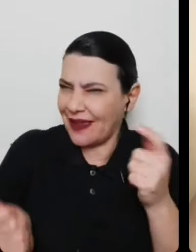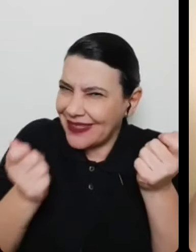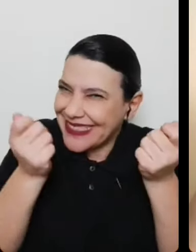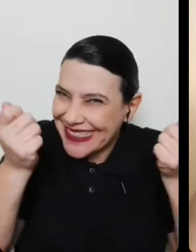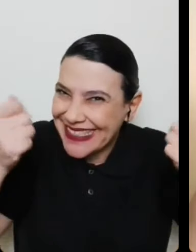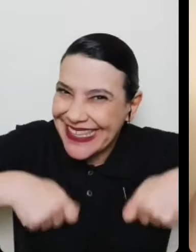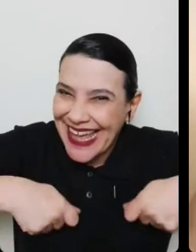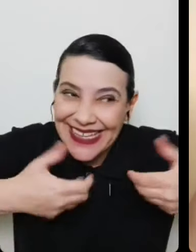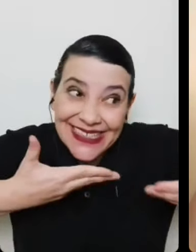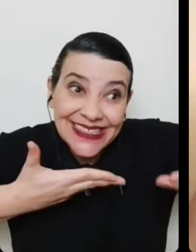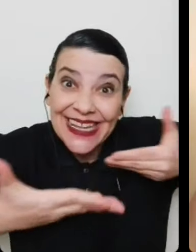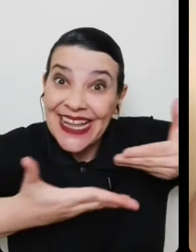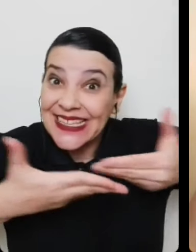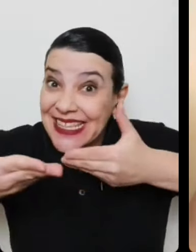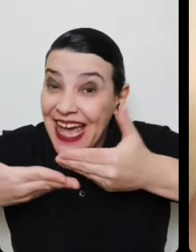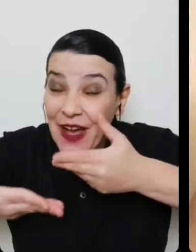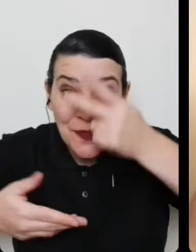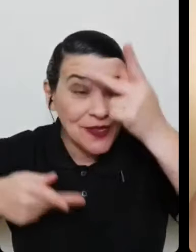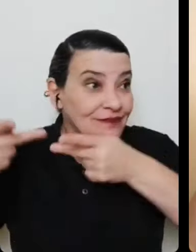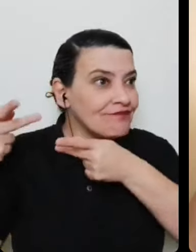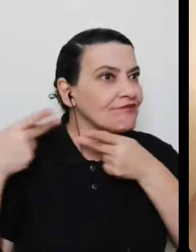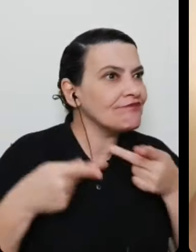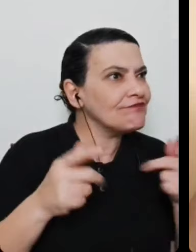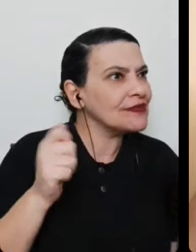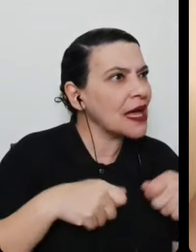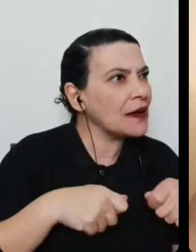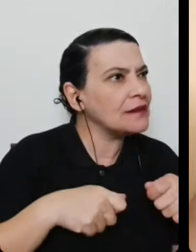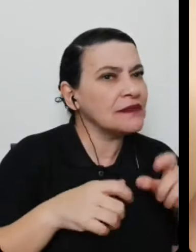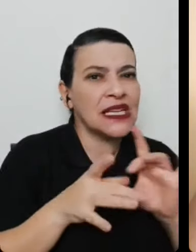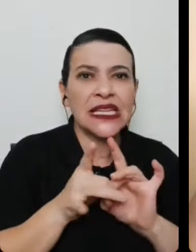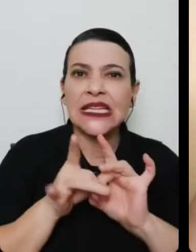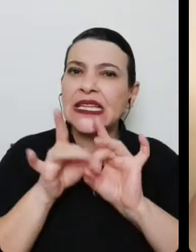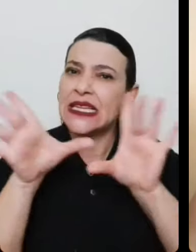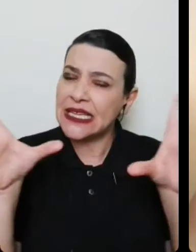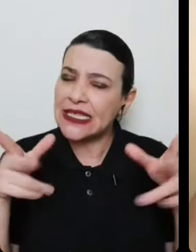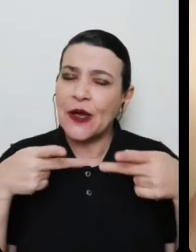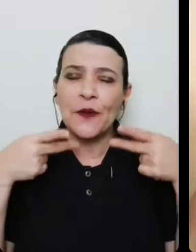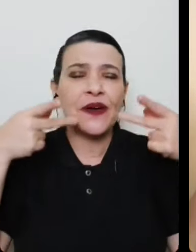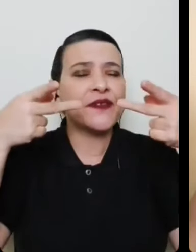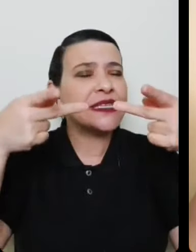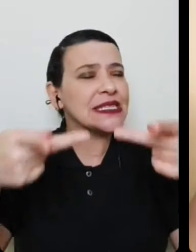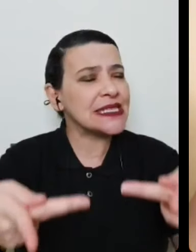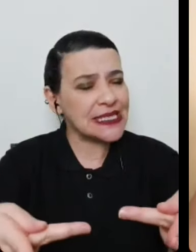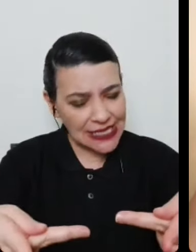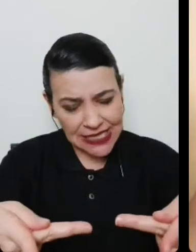possibilidade de interação. E permite uma visita mais,